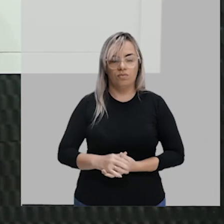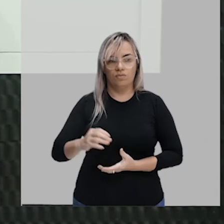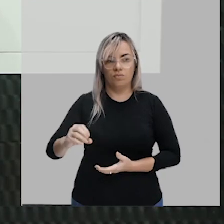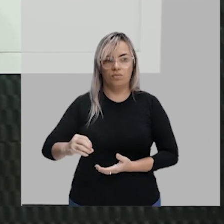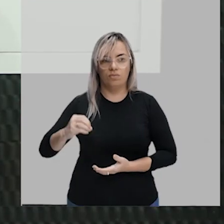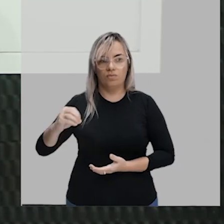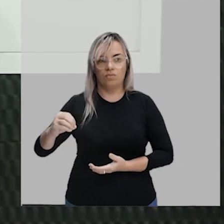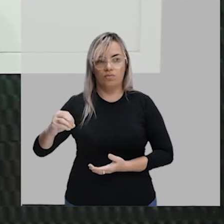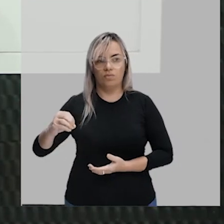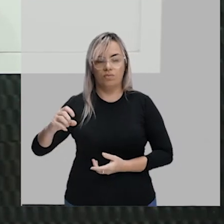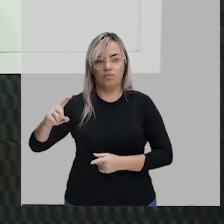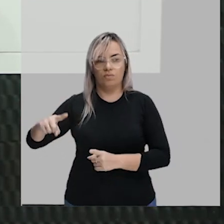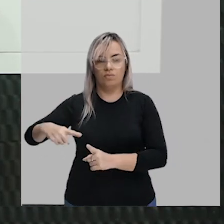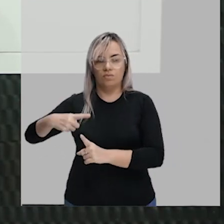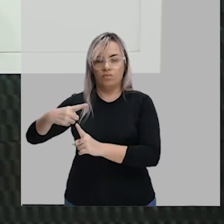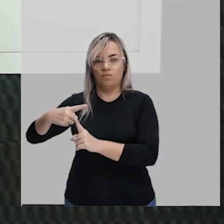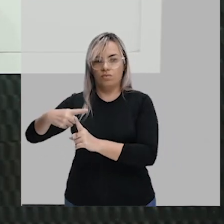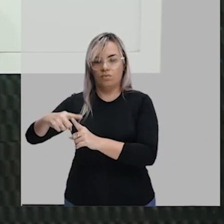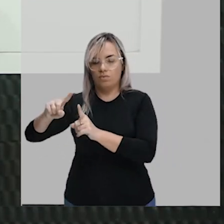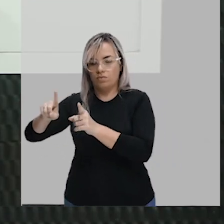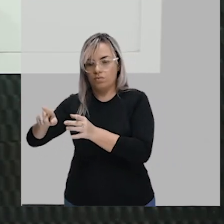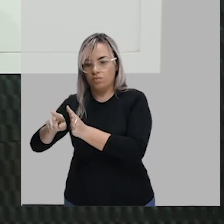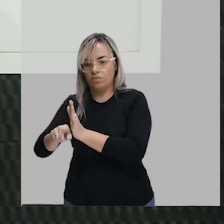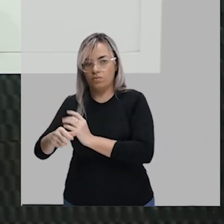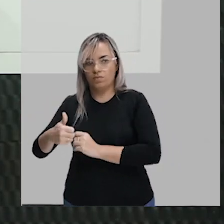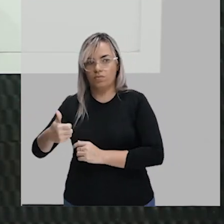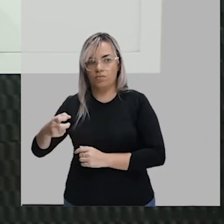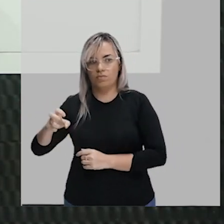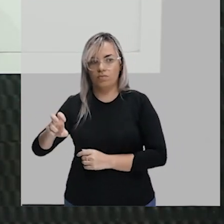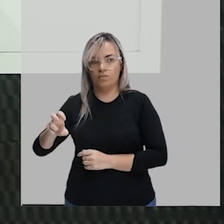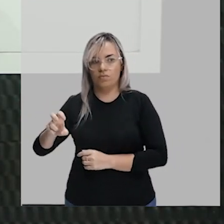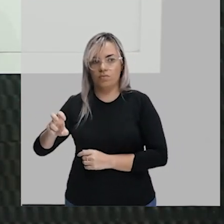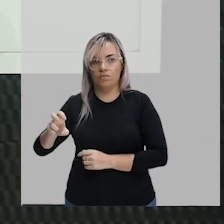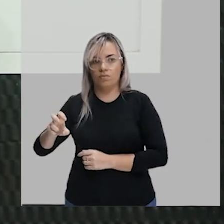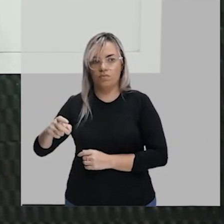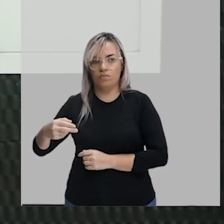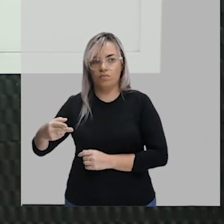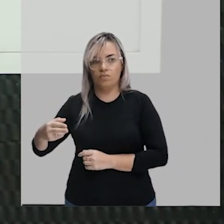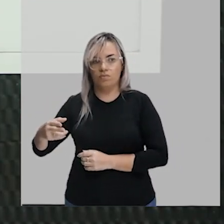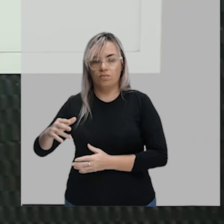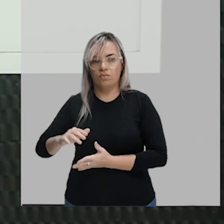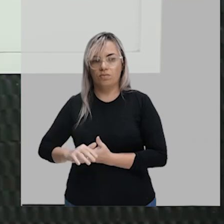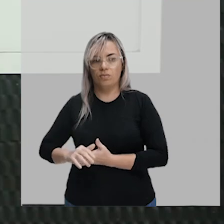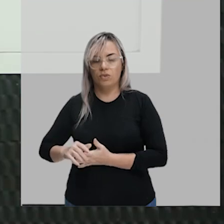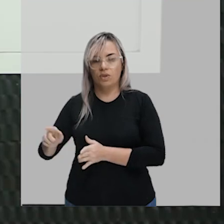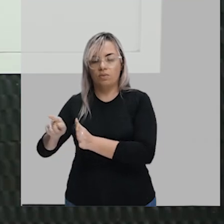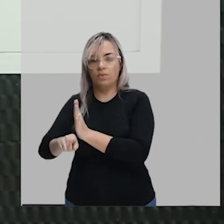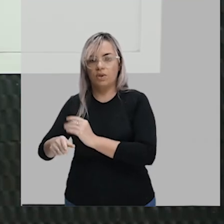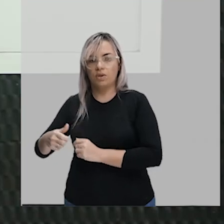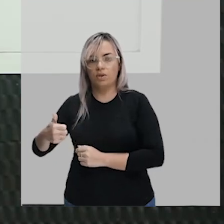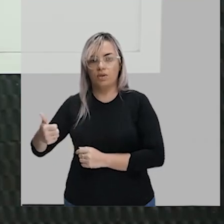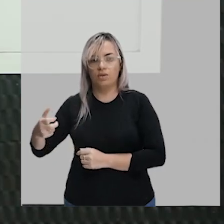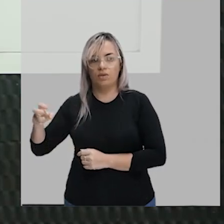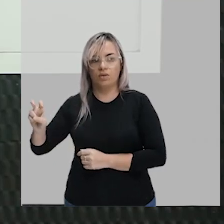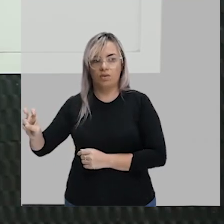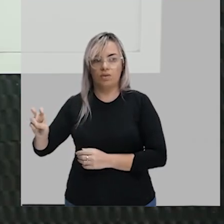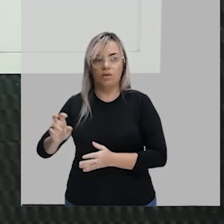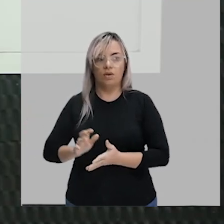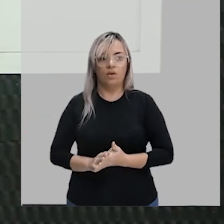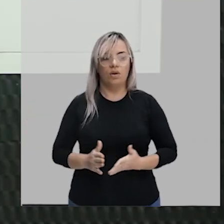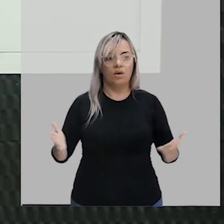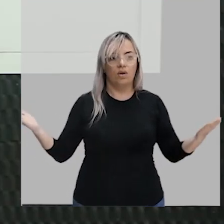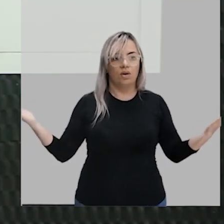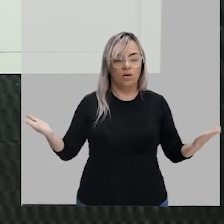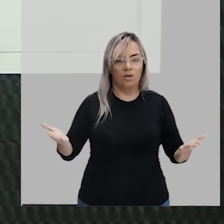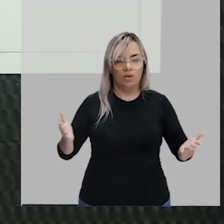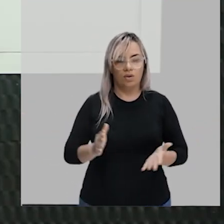0 menos 15. Eu vou ter menos 15. Pronto, turminha. Agora eu vou montar